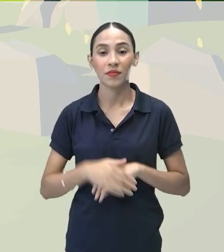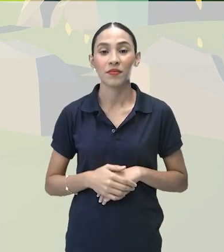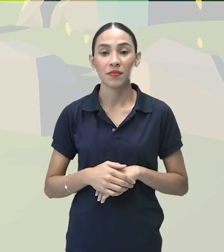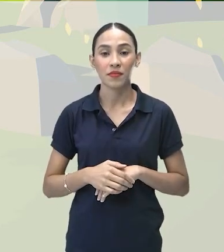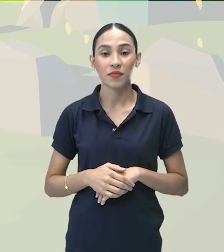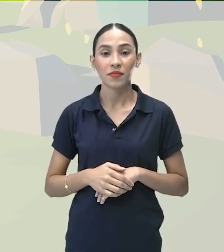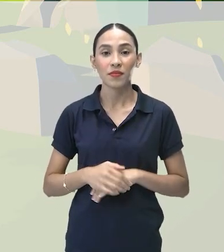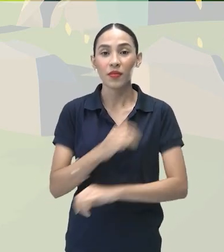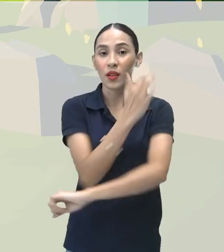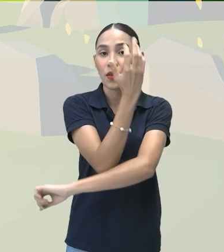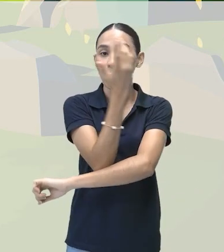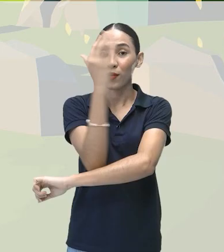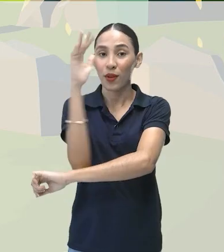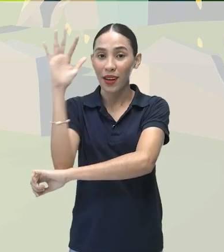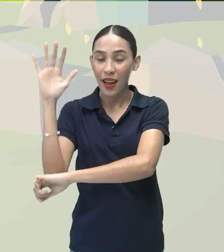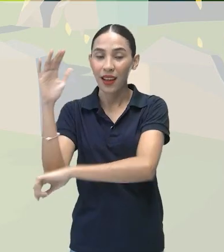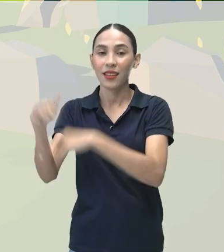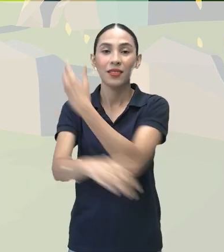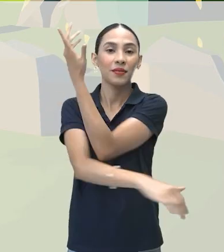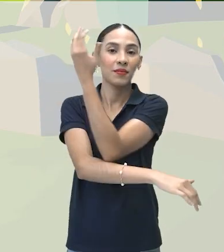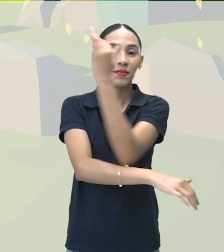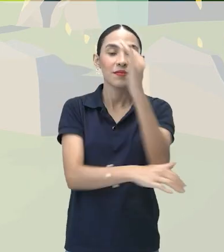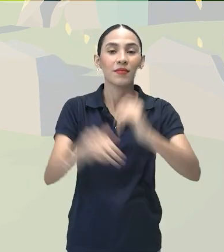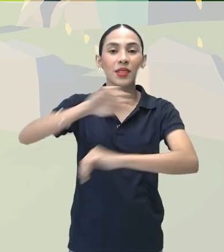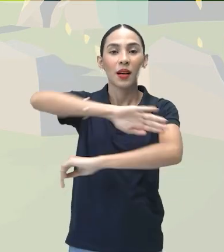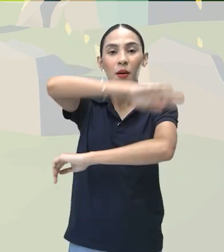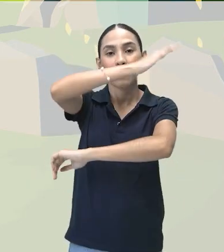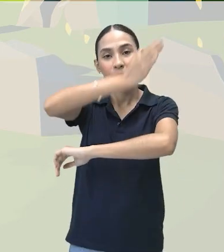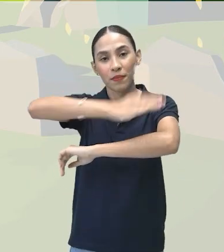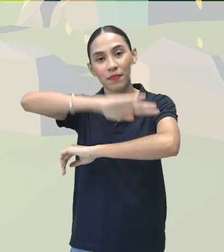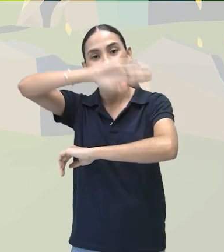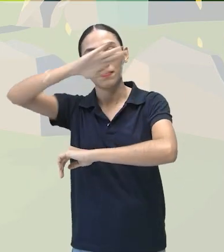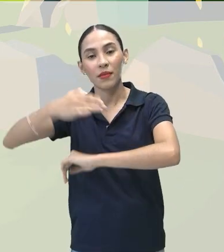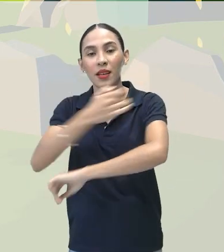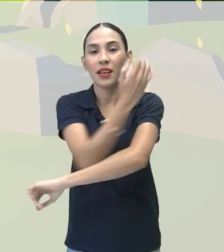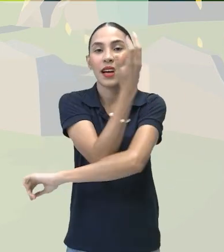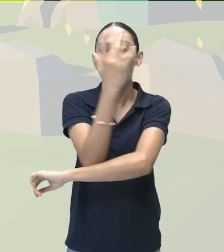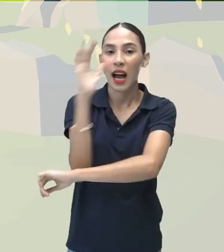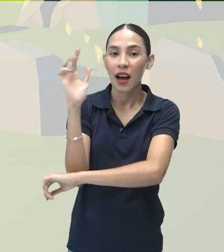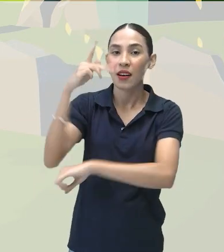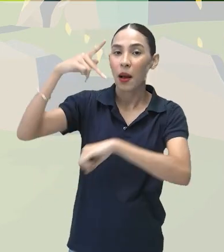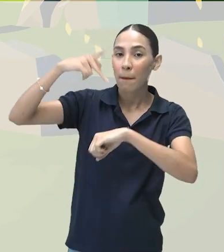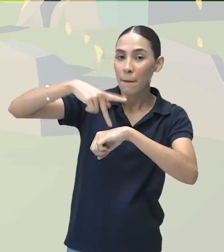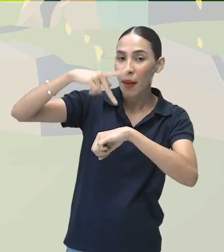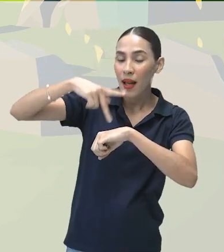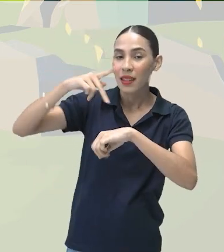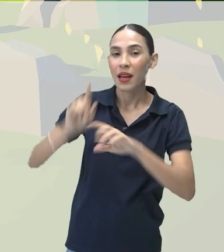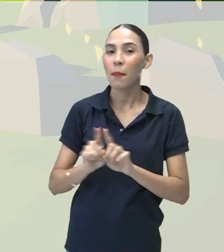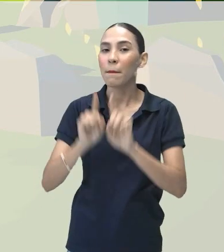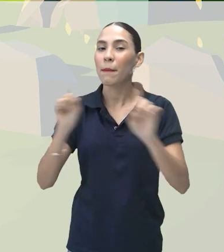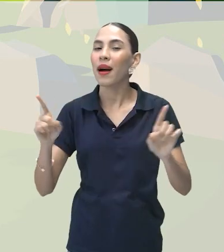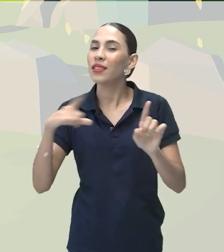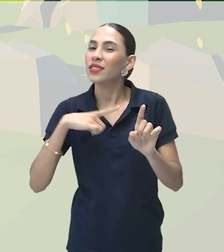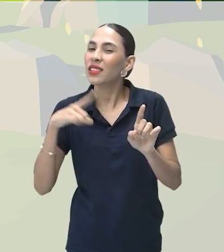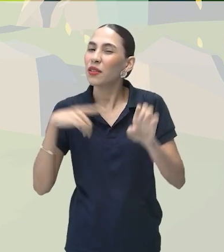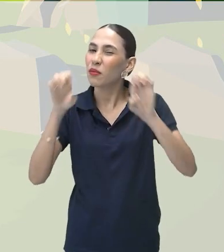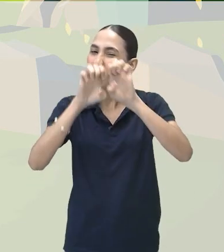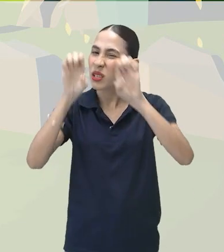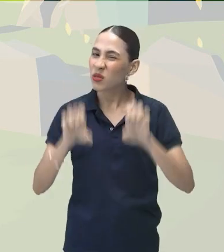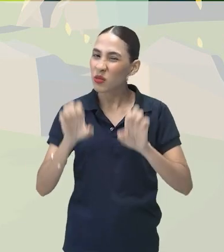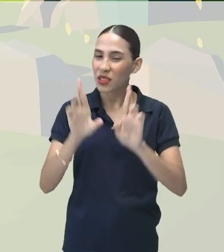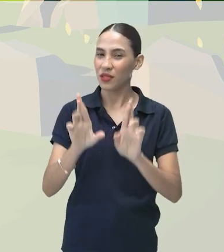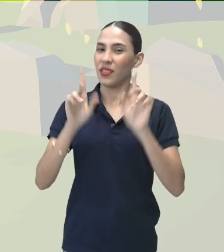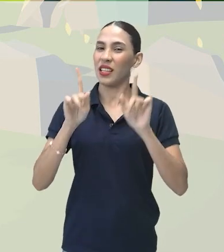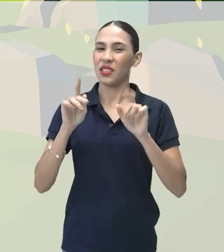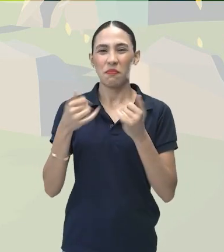dizer, de uma floresta, certo? Com montanhas, com árvores, com pedras, com as plantas, mas elas têm um formato meio